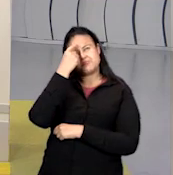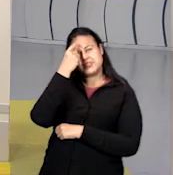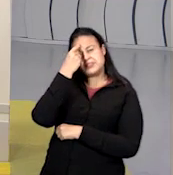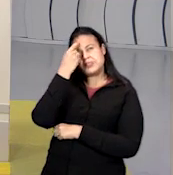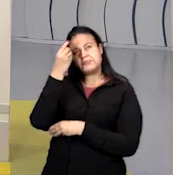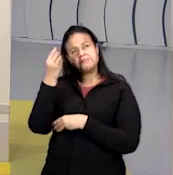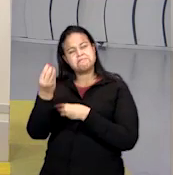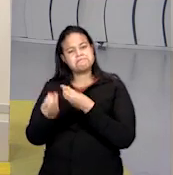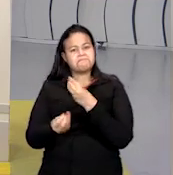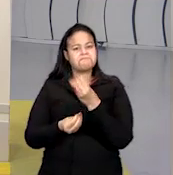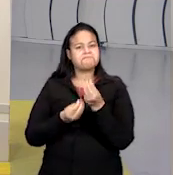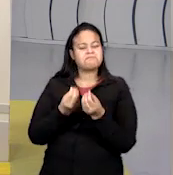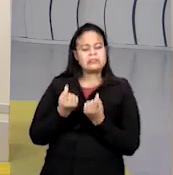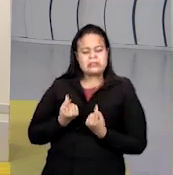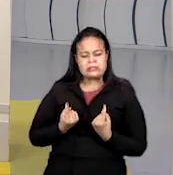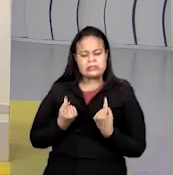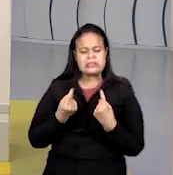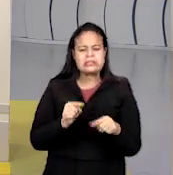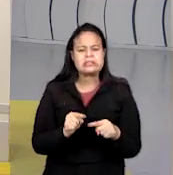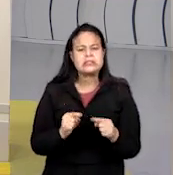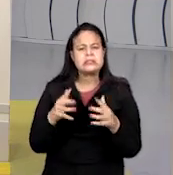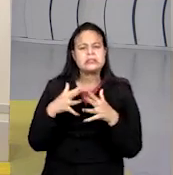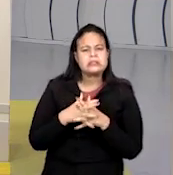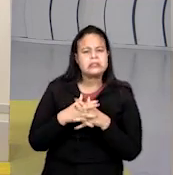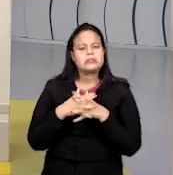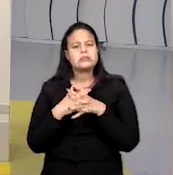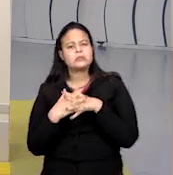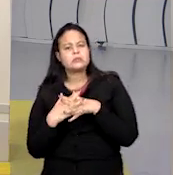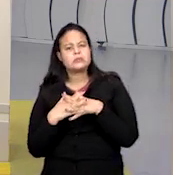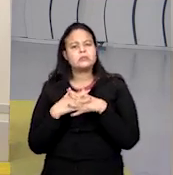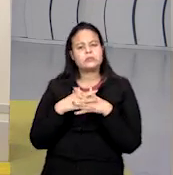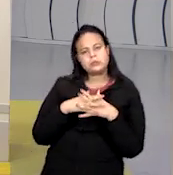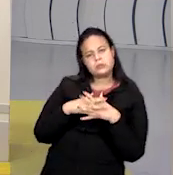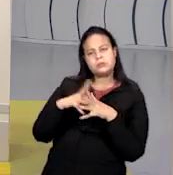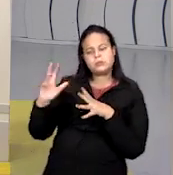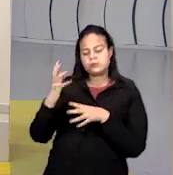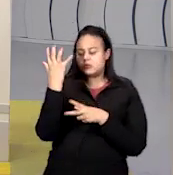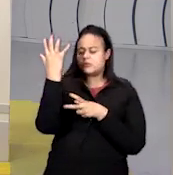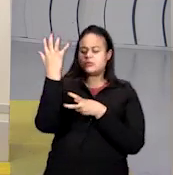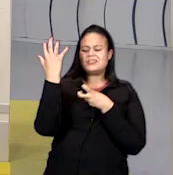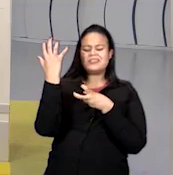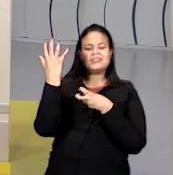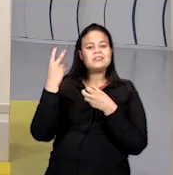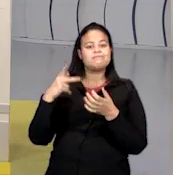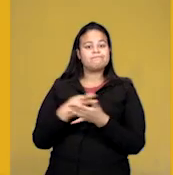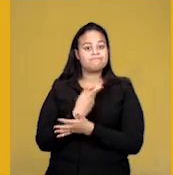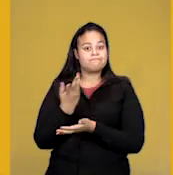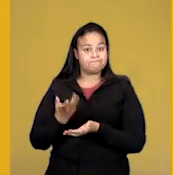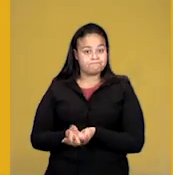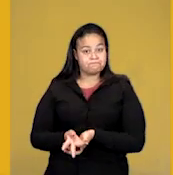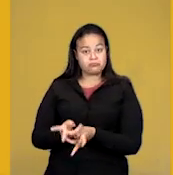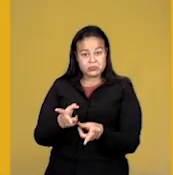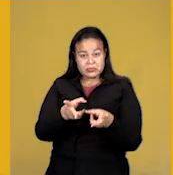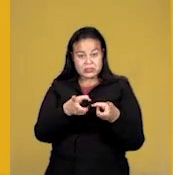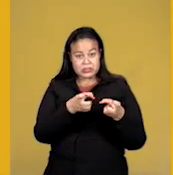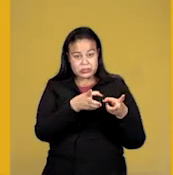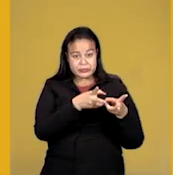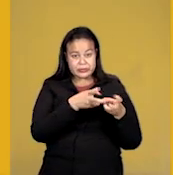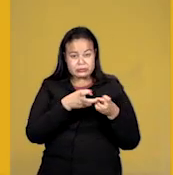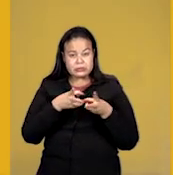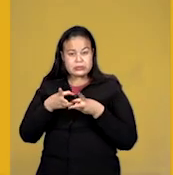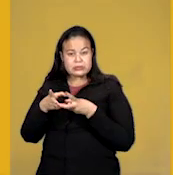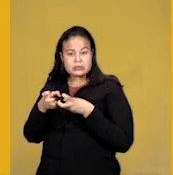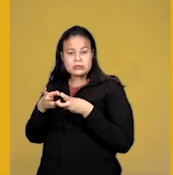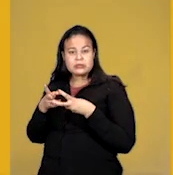bem sobre os impactos que essa exploração poderiam causar. Os recursos pareciam